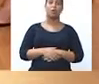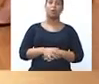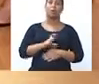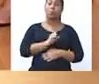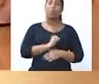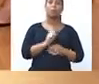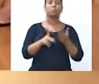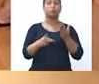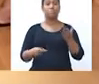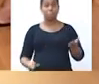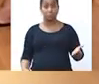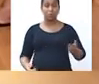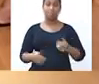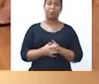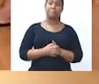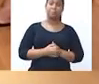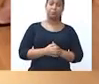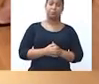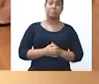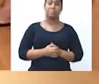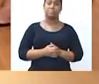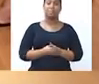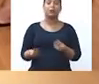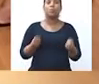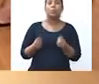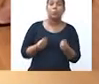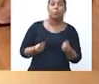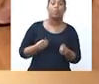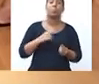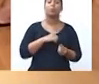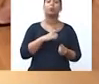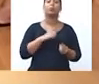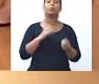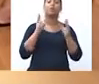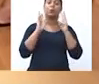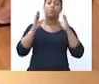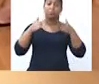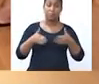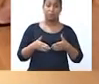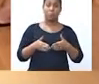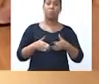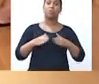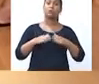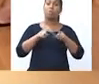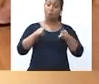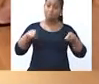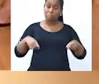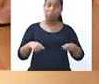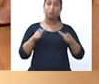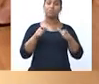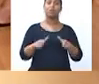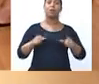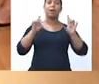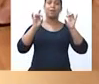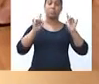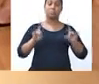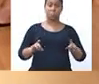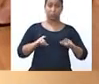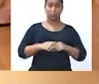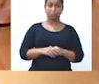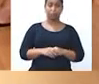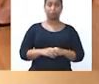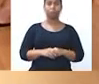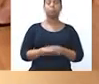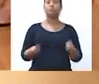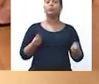poesia? Maravilha, né? Como é que a gente tem esse olhar? Então, a escola pode ser um ambiente especial para isso. E como